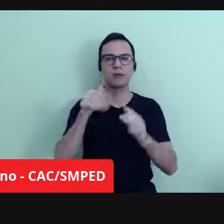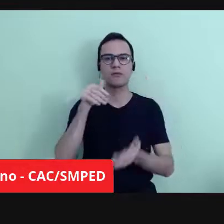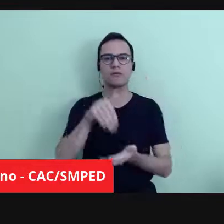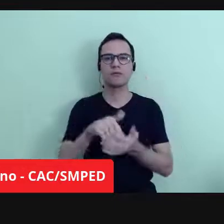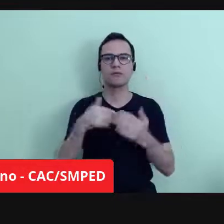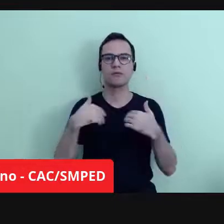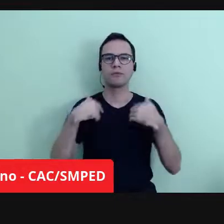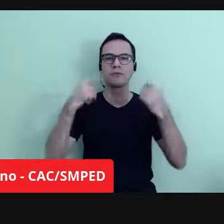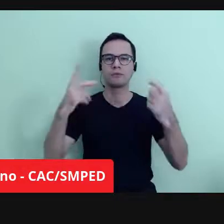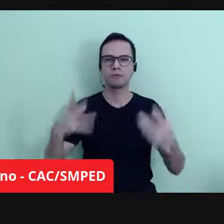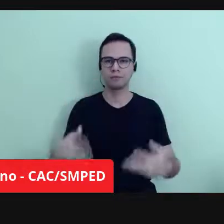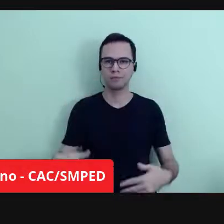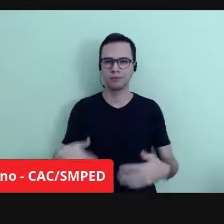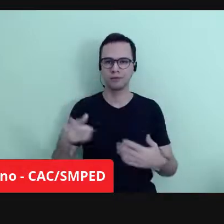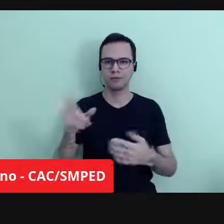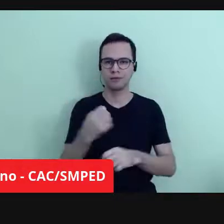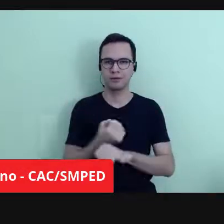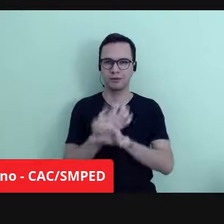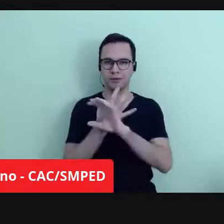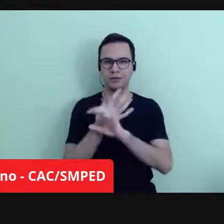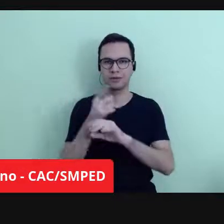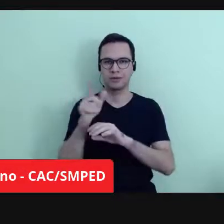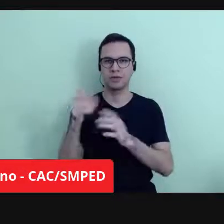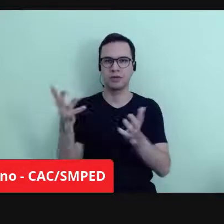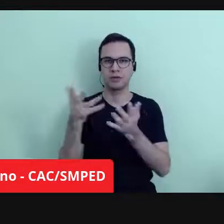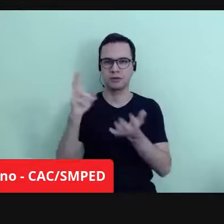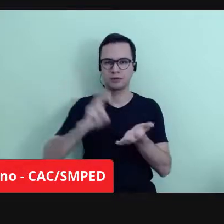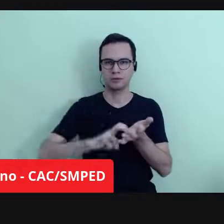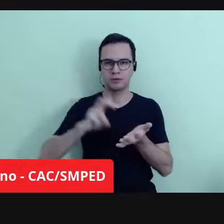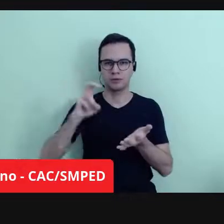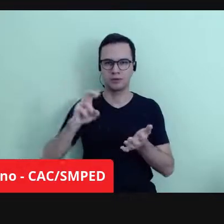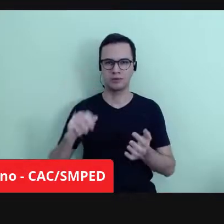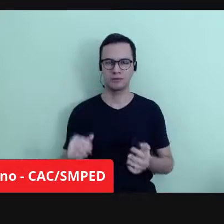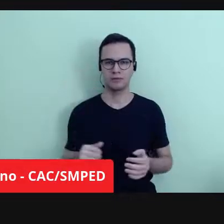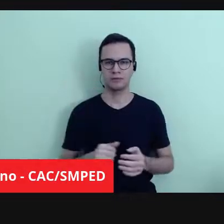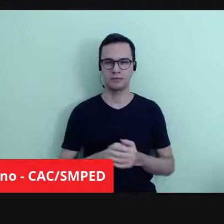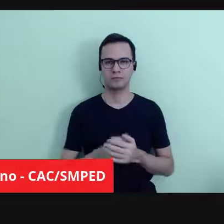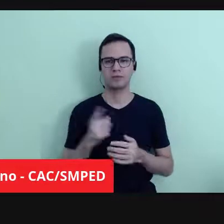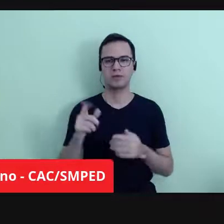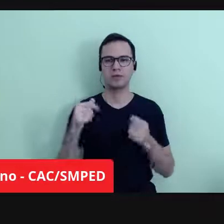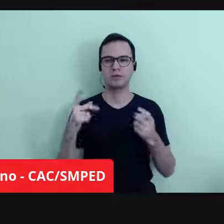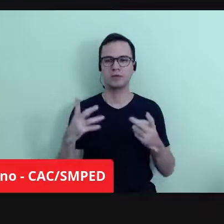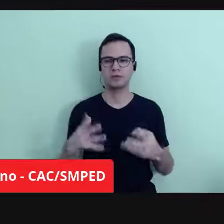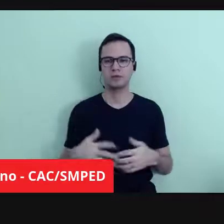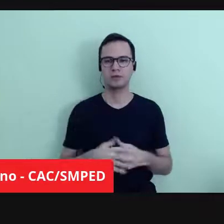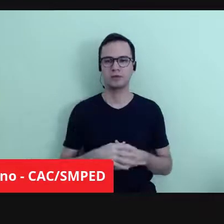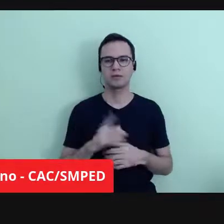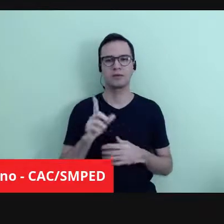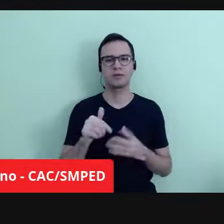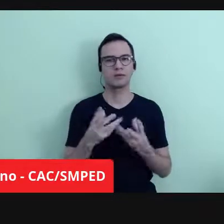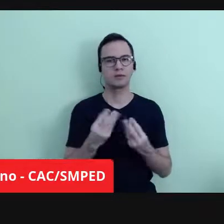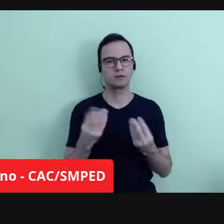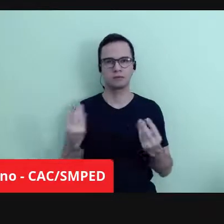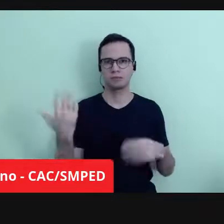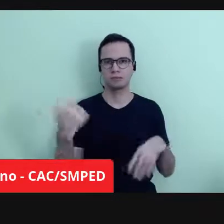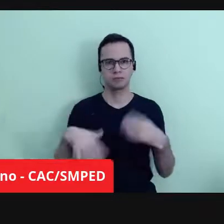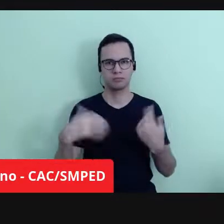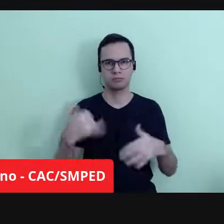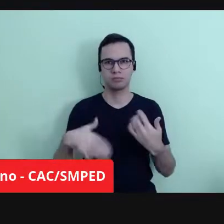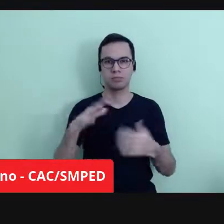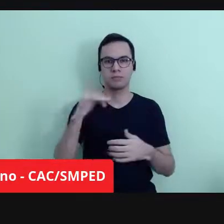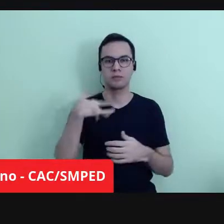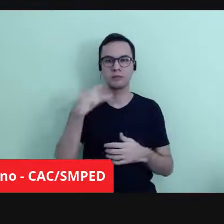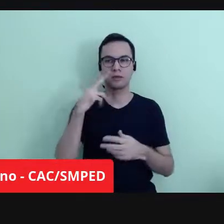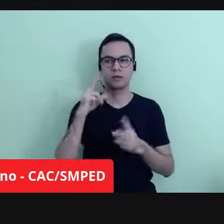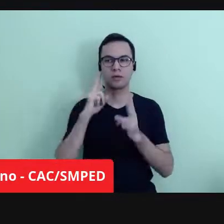da transmissão dela, da live dela de hoje cedo, ela tem uma coisa que ela falou assim, entre muitas, né, mas uma das coisas que também me